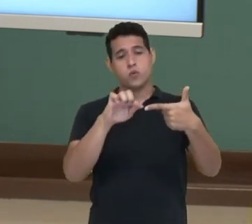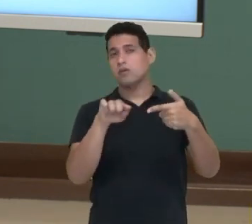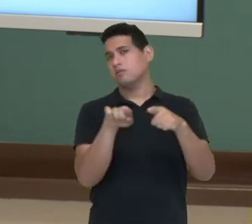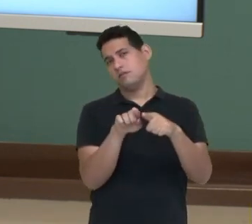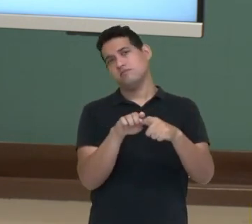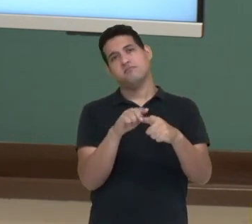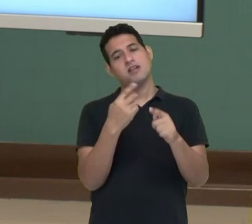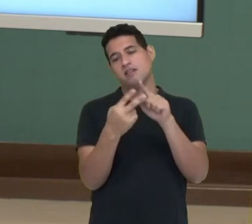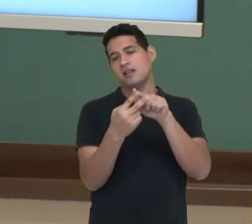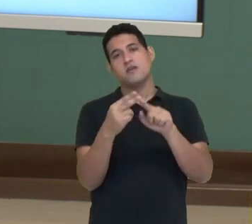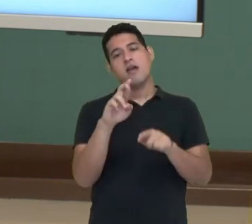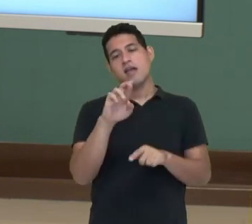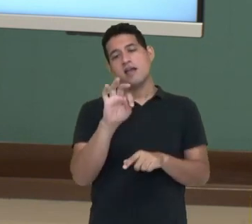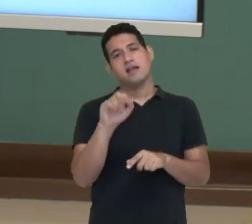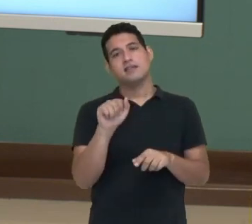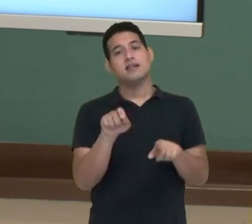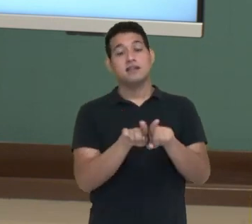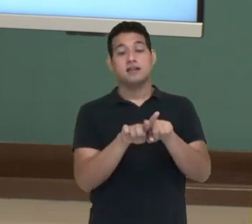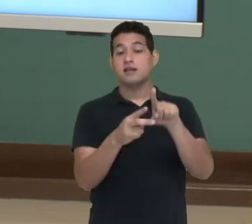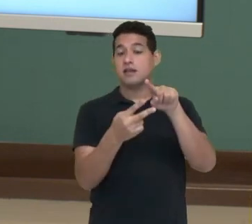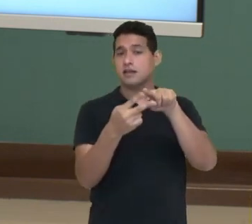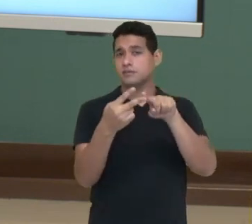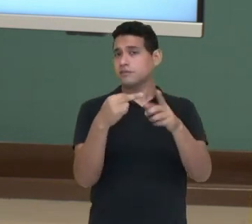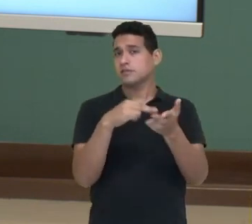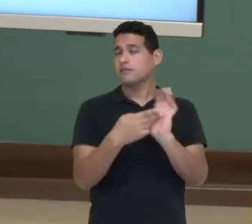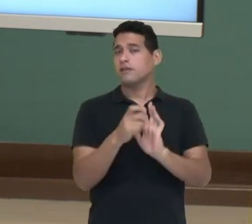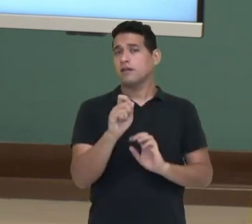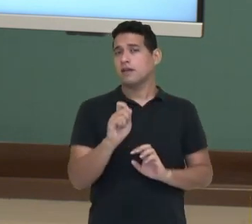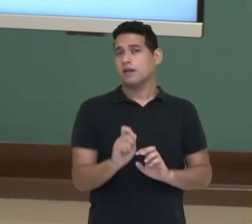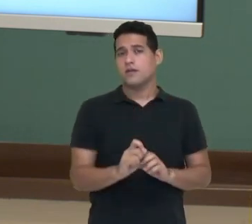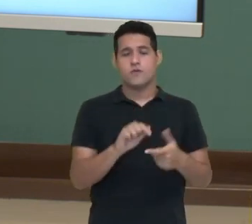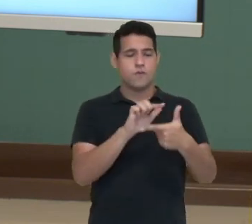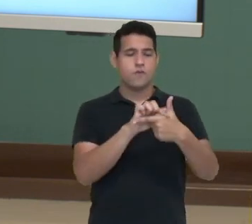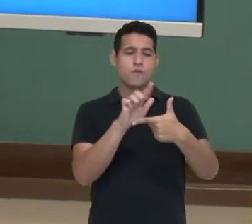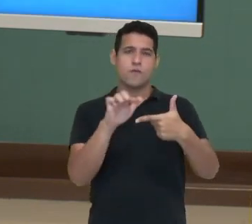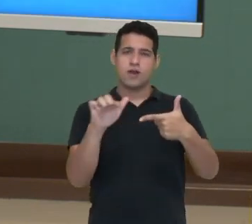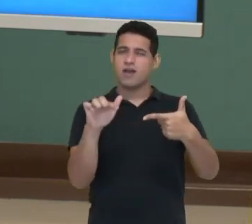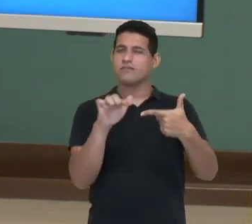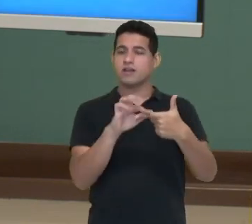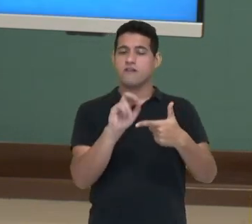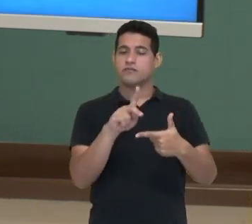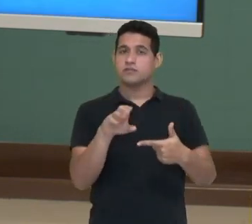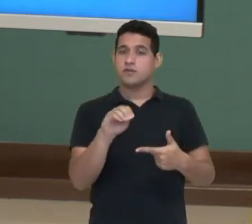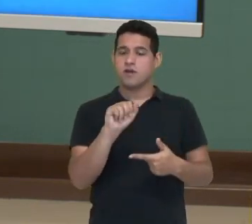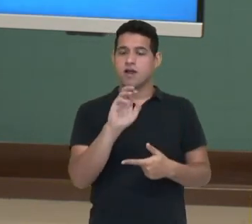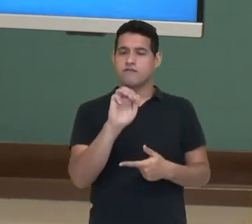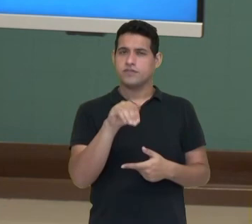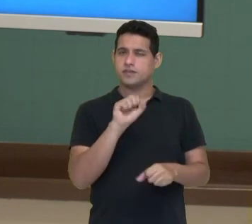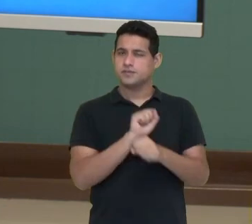Ambas são retas e ambas fazem parte do gráfico da função afim. Espero que